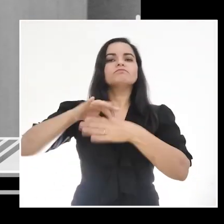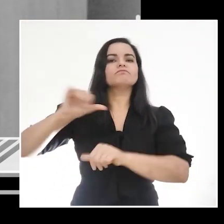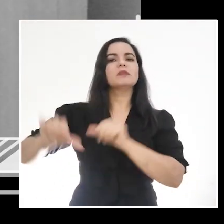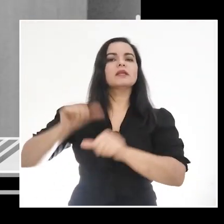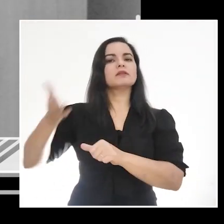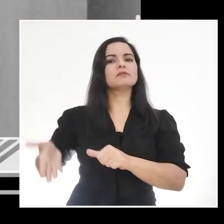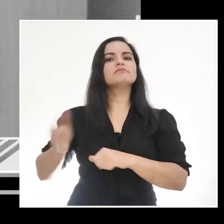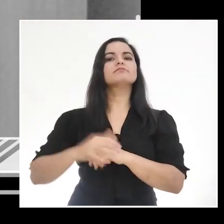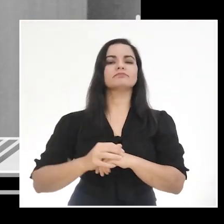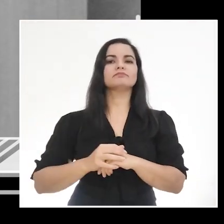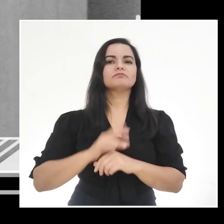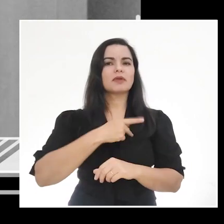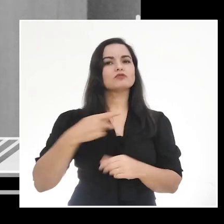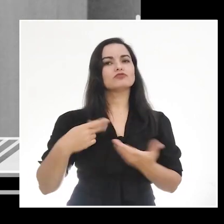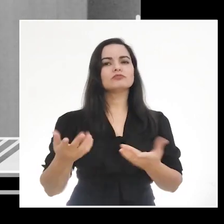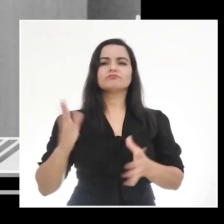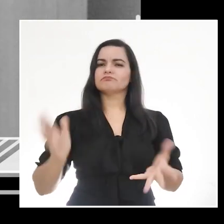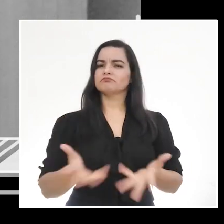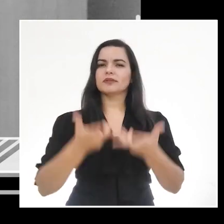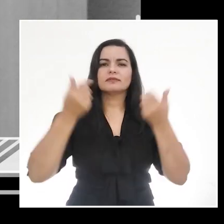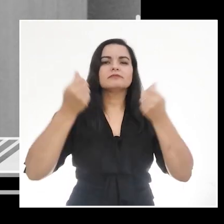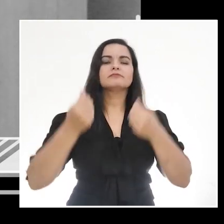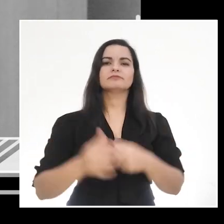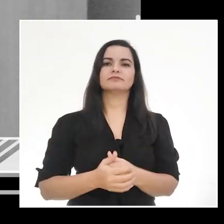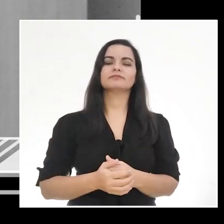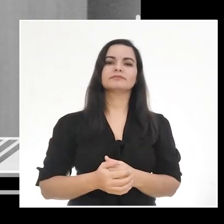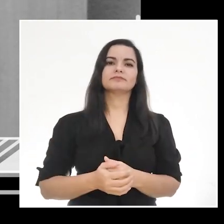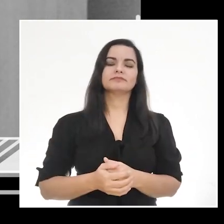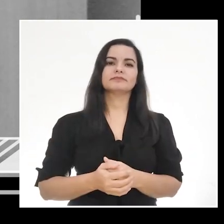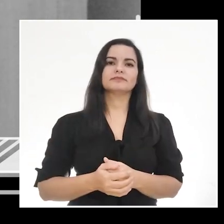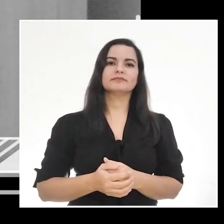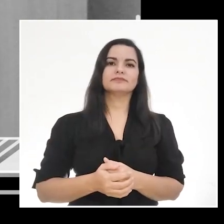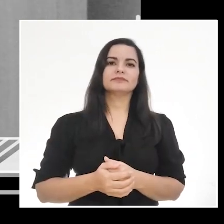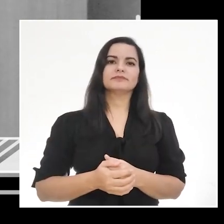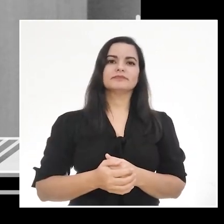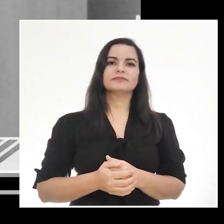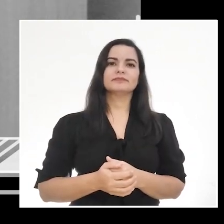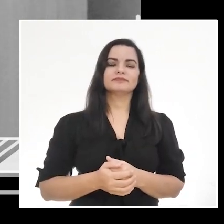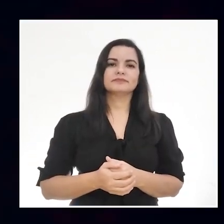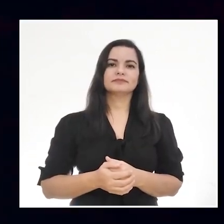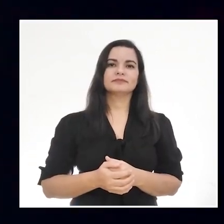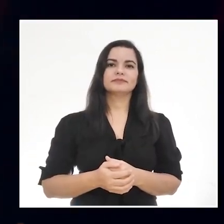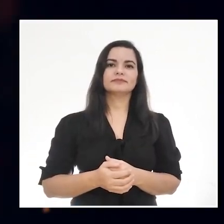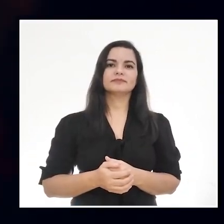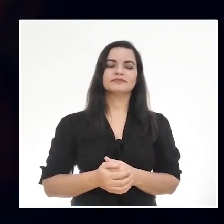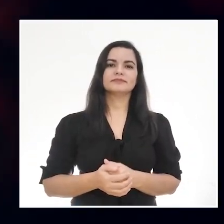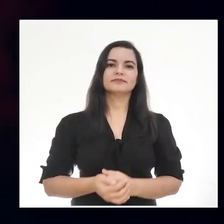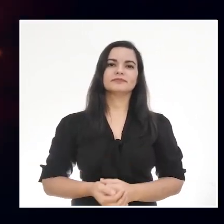pregador, num pastor, num líder. Isso é muito legal, vale a pena, é maravilhoso.